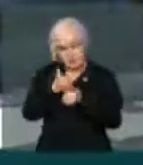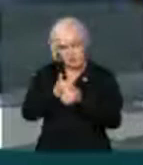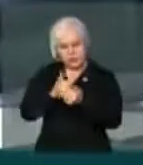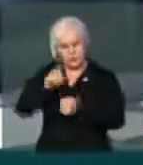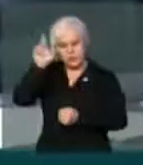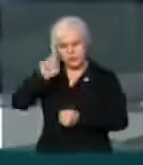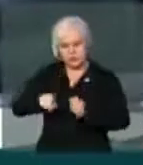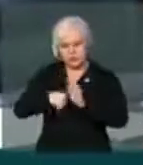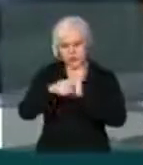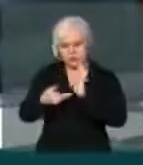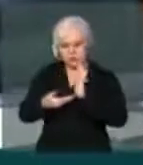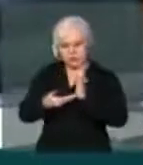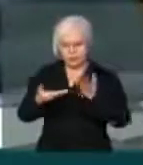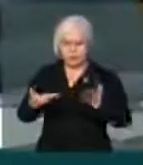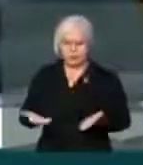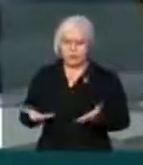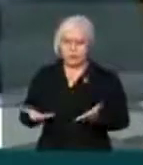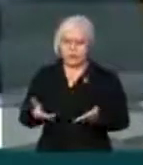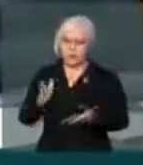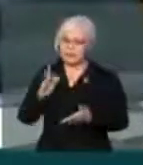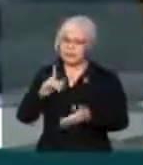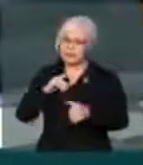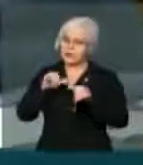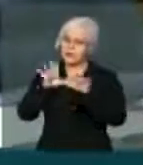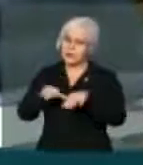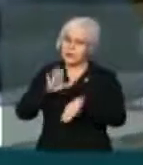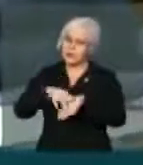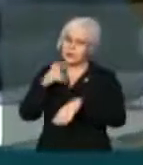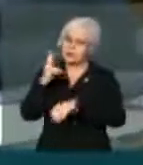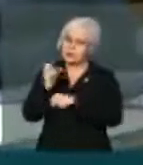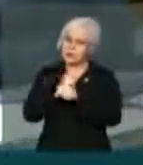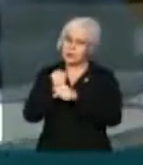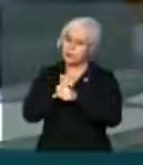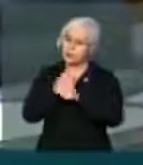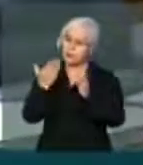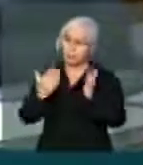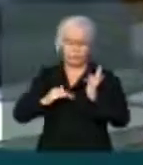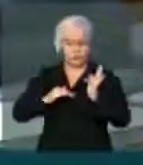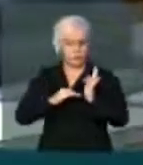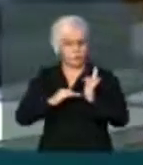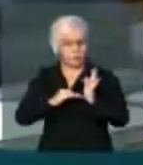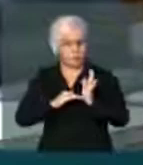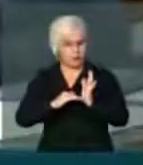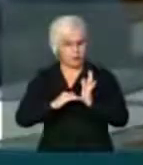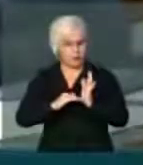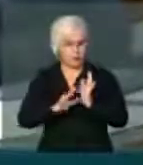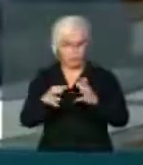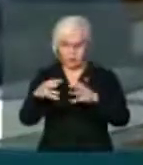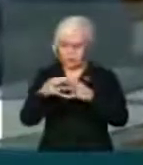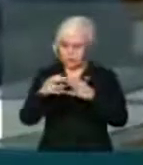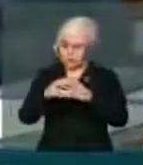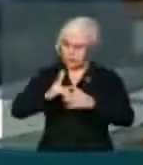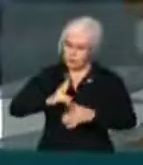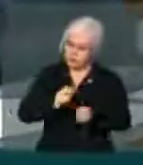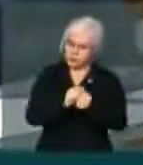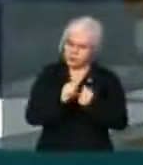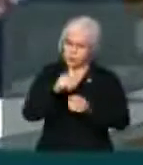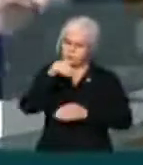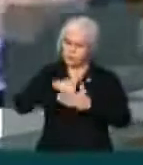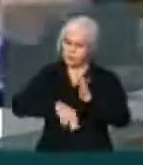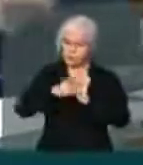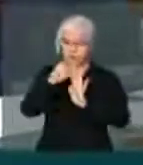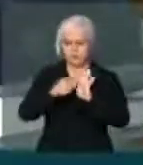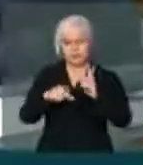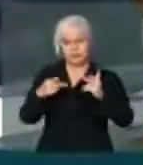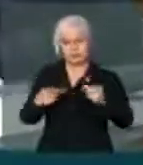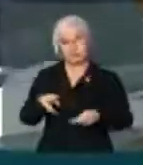direito nesta casa por mais de 2 anos, para que o Senado da República ultime a votação do